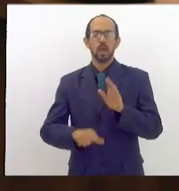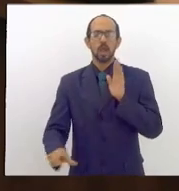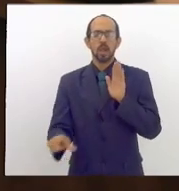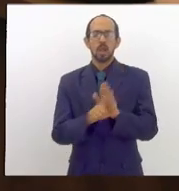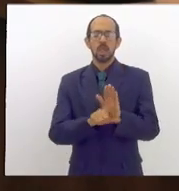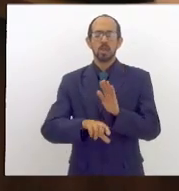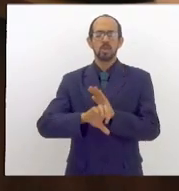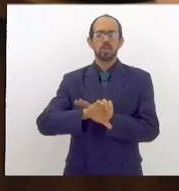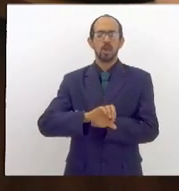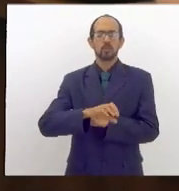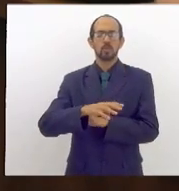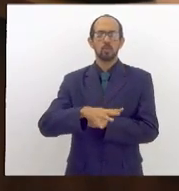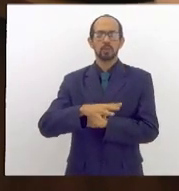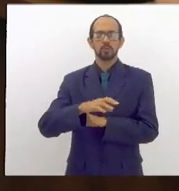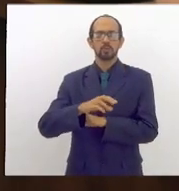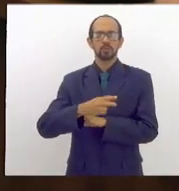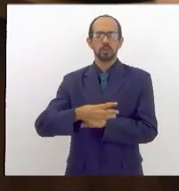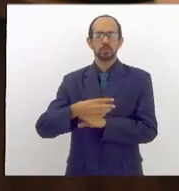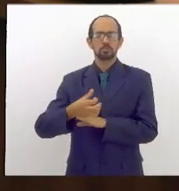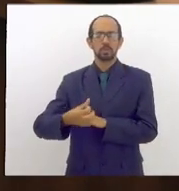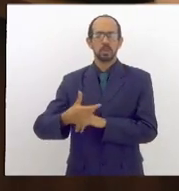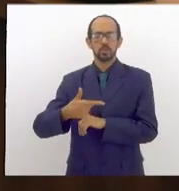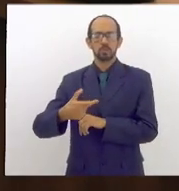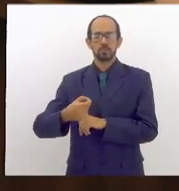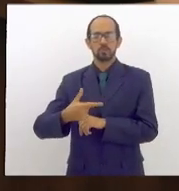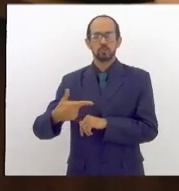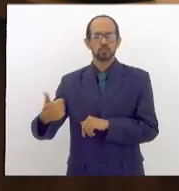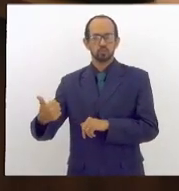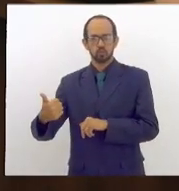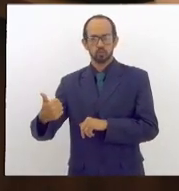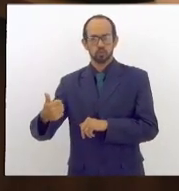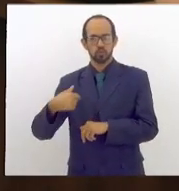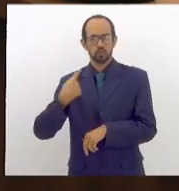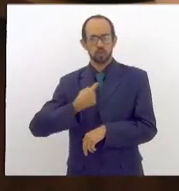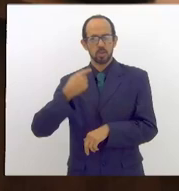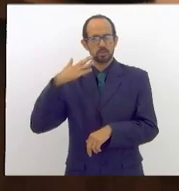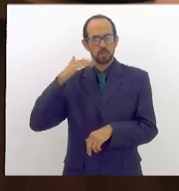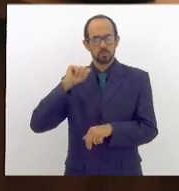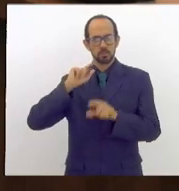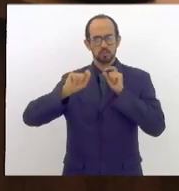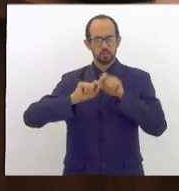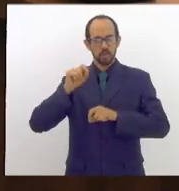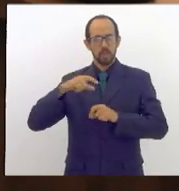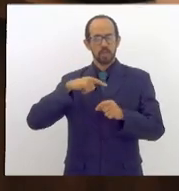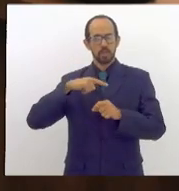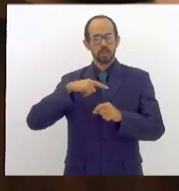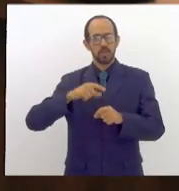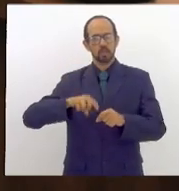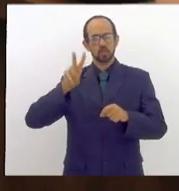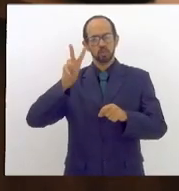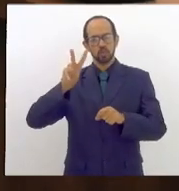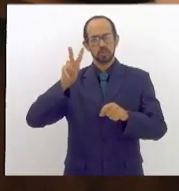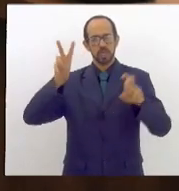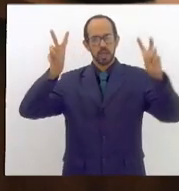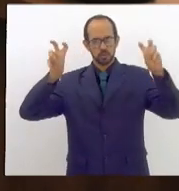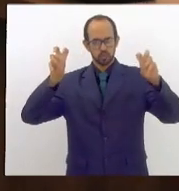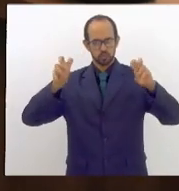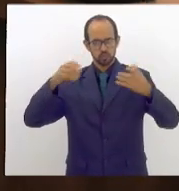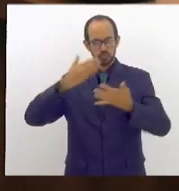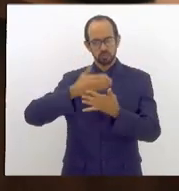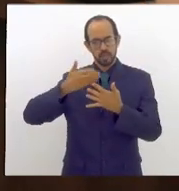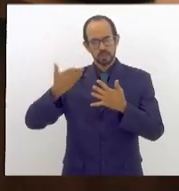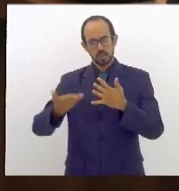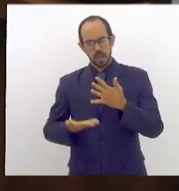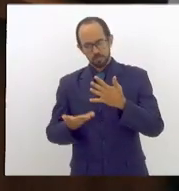9436 de 2021 de como sabemos aqui tem dois grandes eixos o eixo do parcelamento do